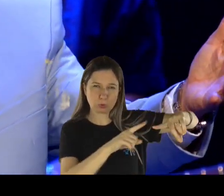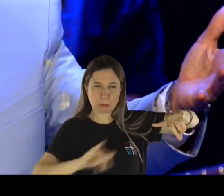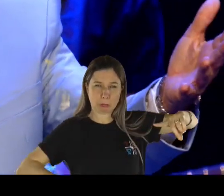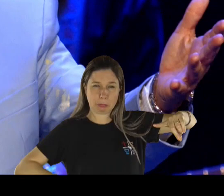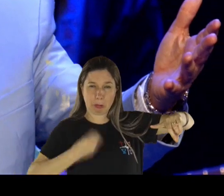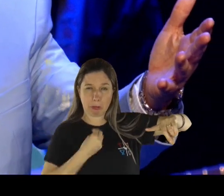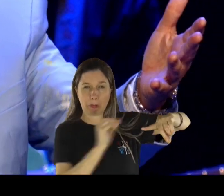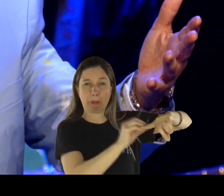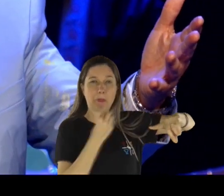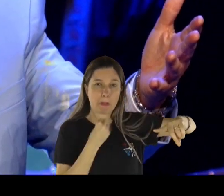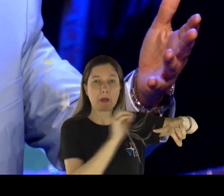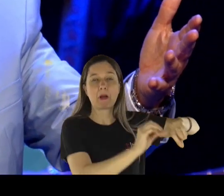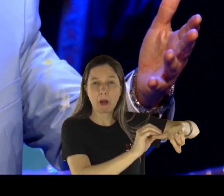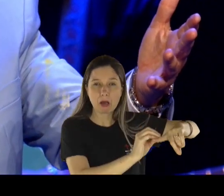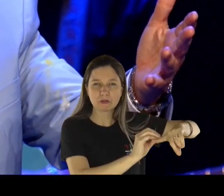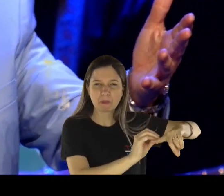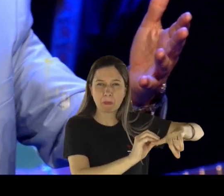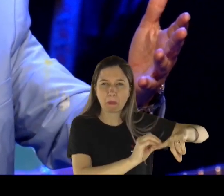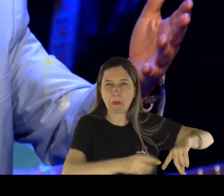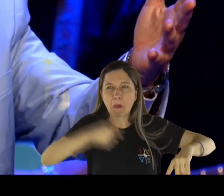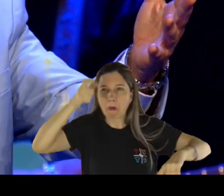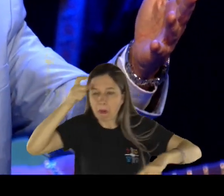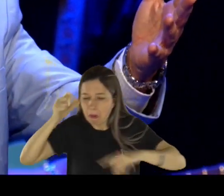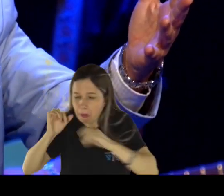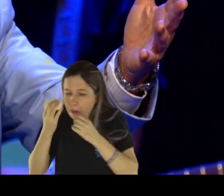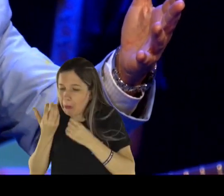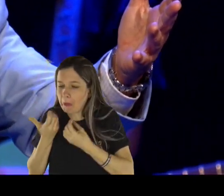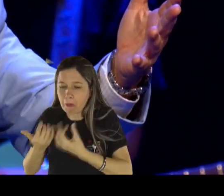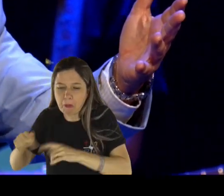Não. Jesus ressuscitou.